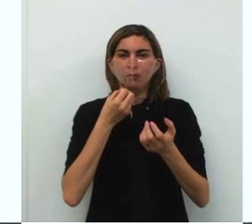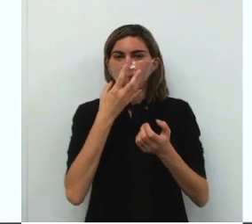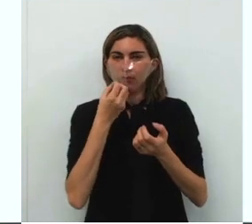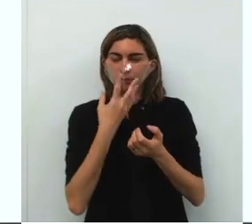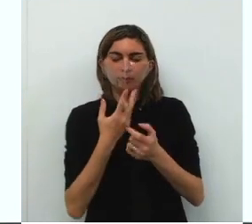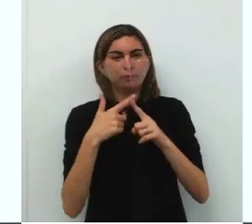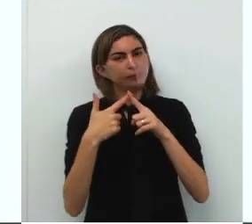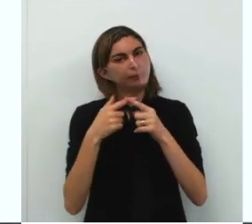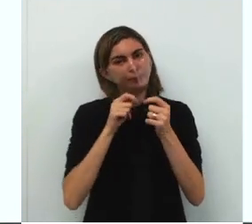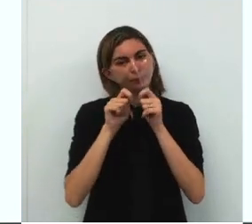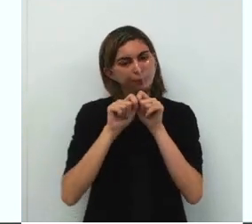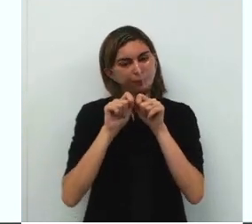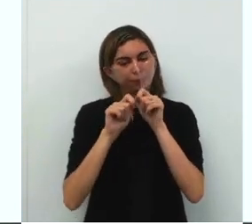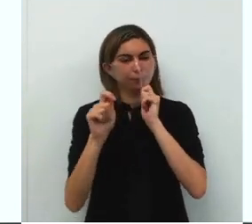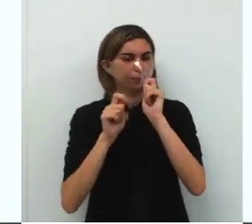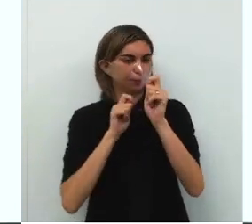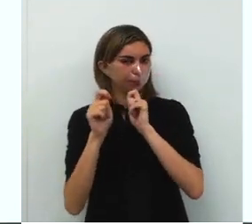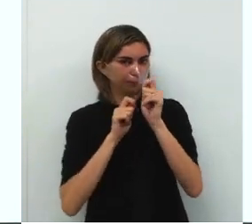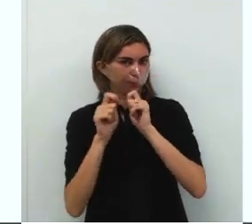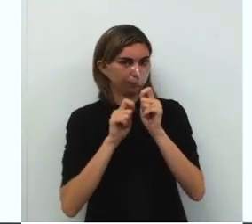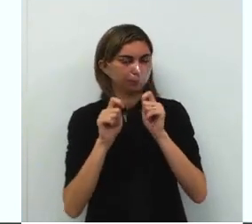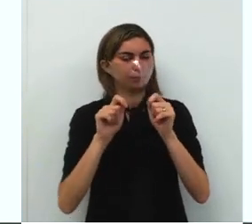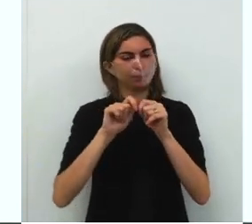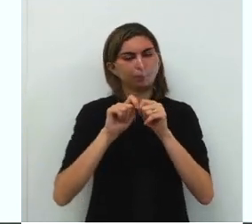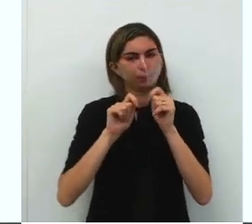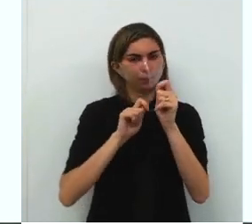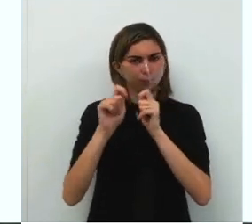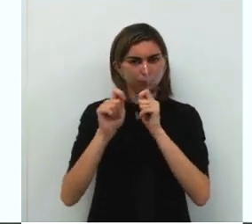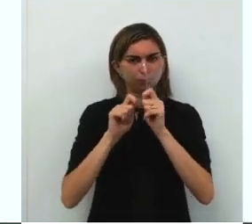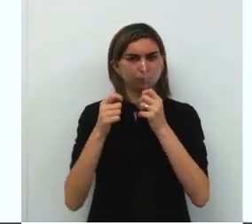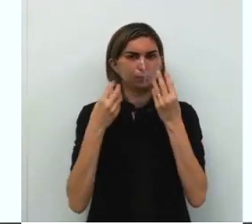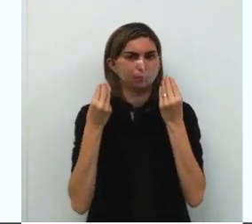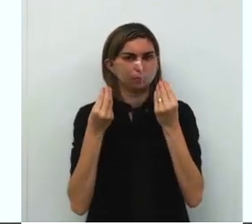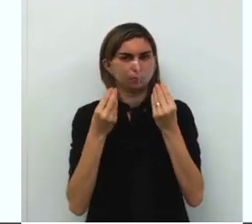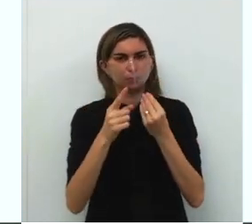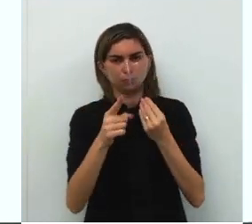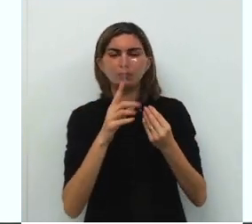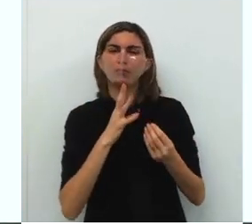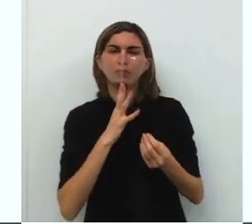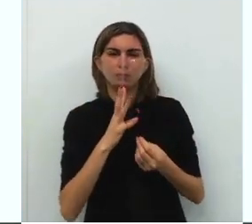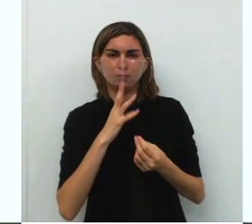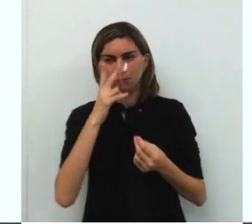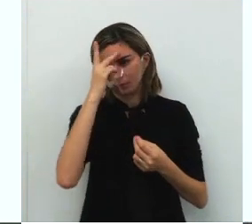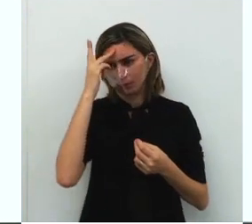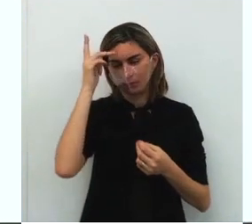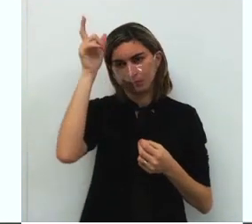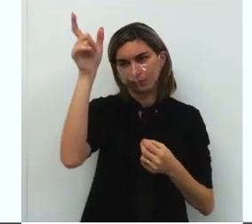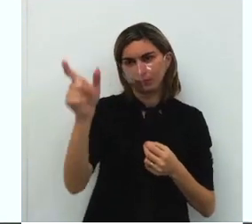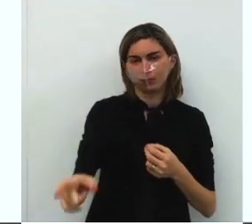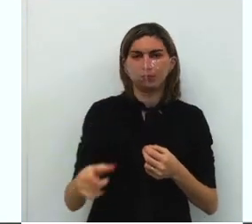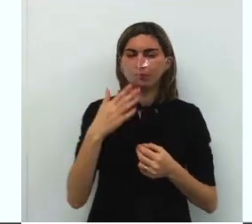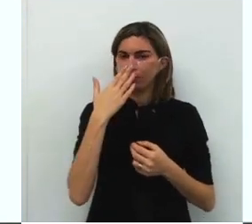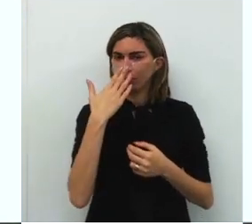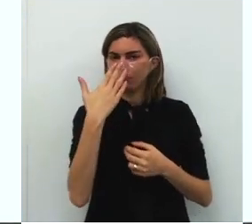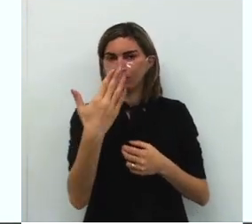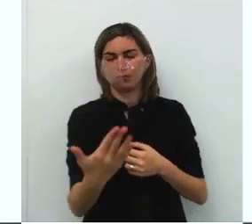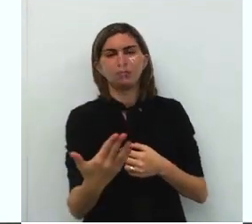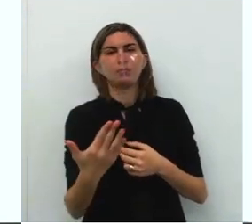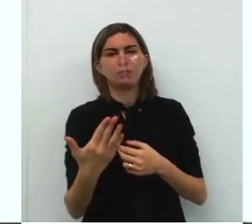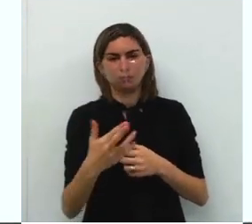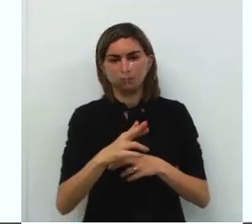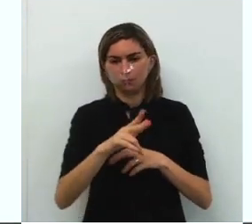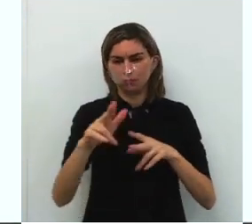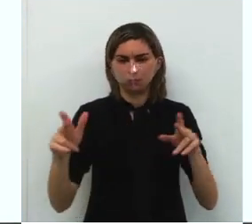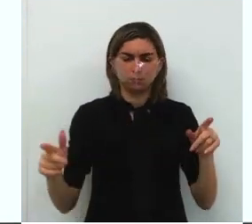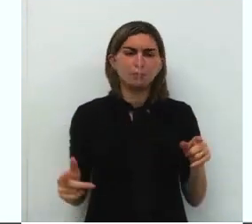construtivo, porque quando você faz uma entrevista para que você conheça a pessoa que está na sua frente.